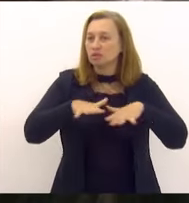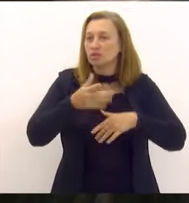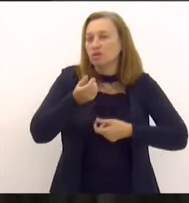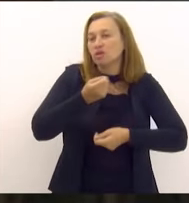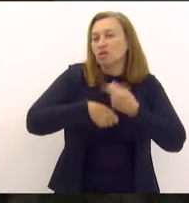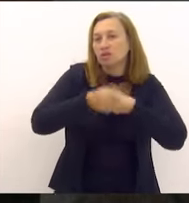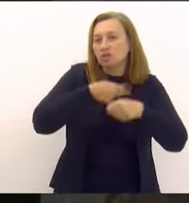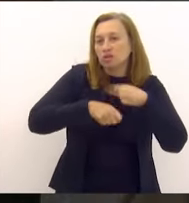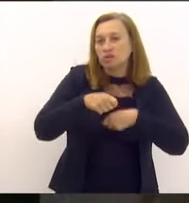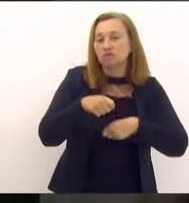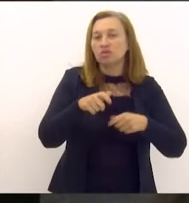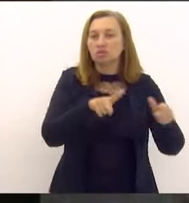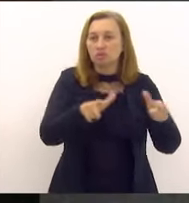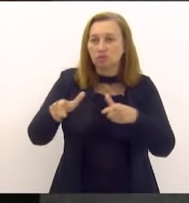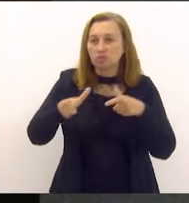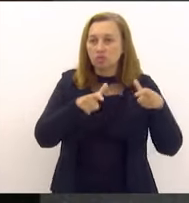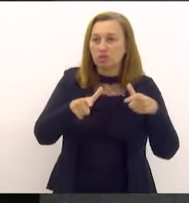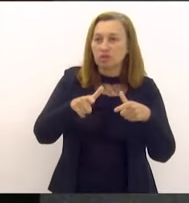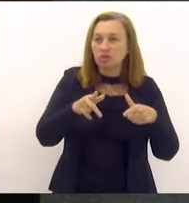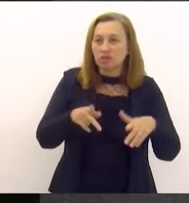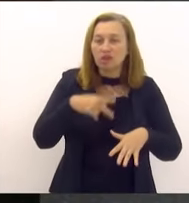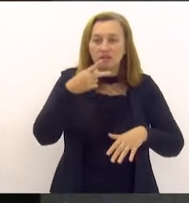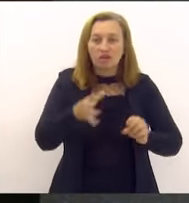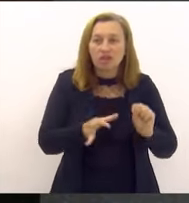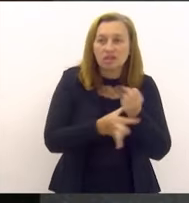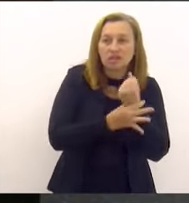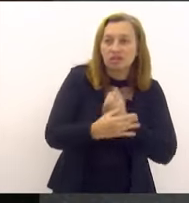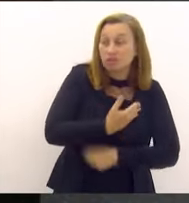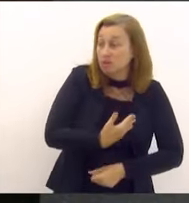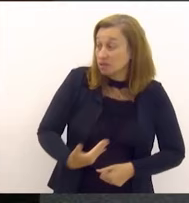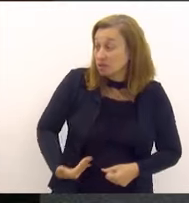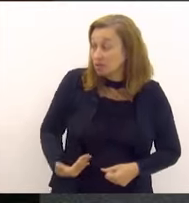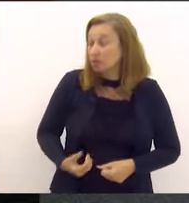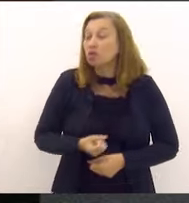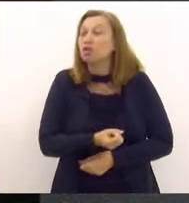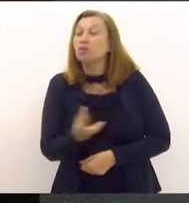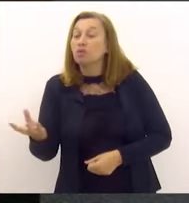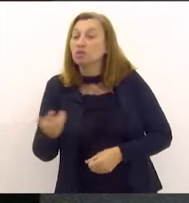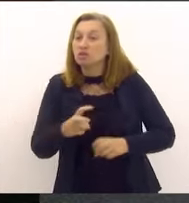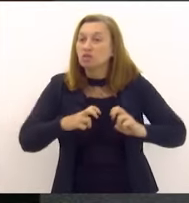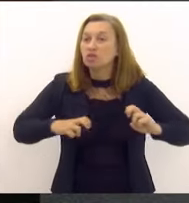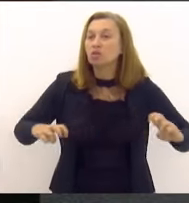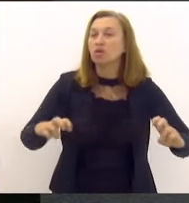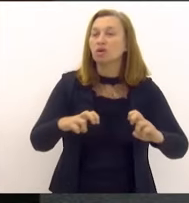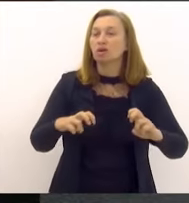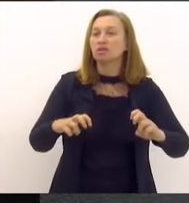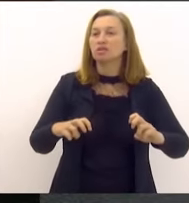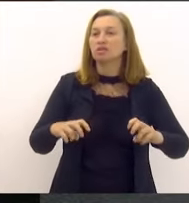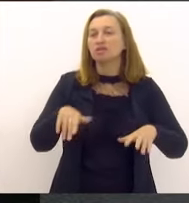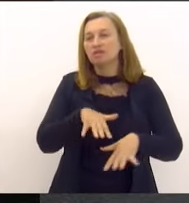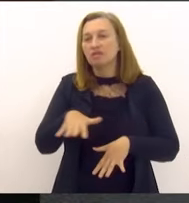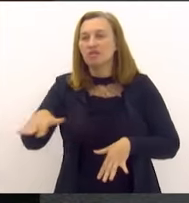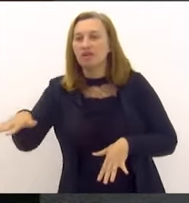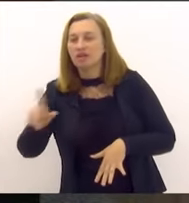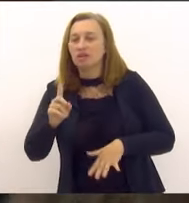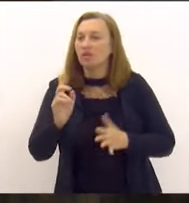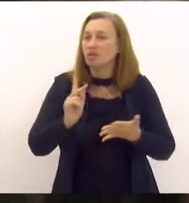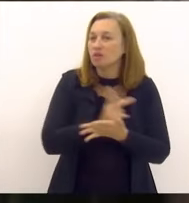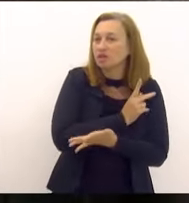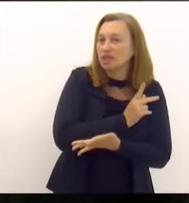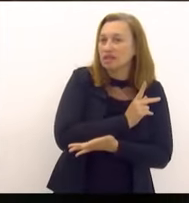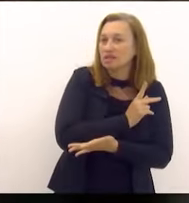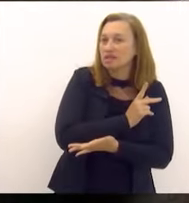economia nos territórios, ele fala sobre segurança pública, quantas rodas de favela e periferia não acontecem e, quando